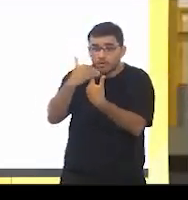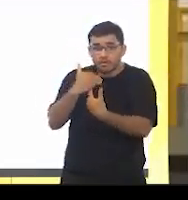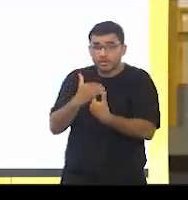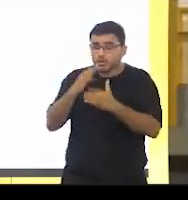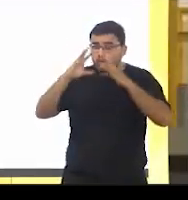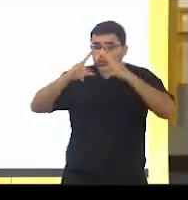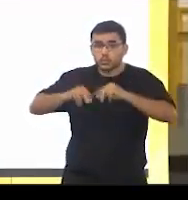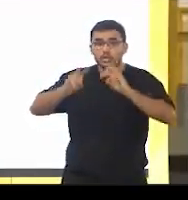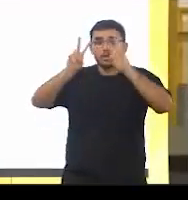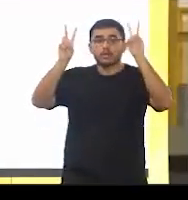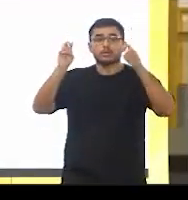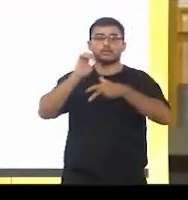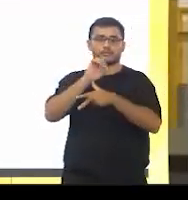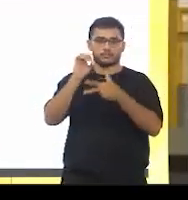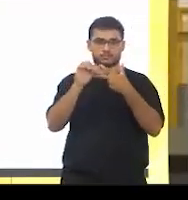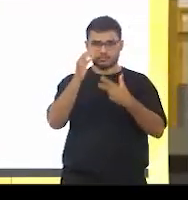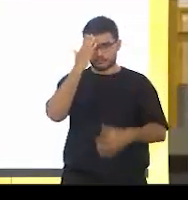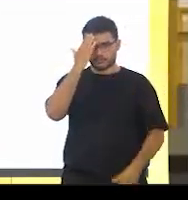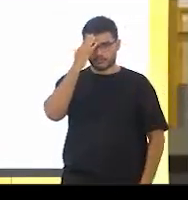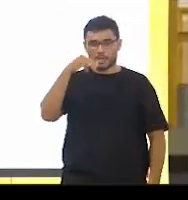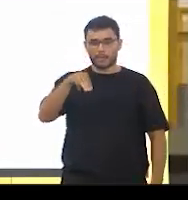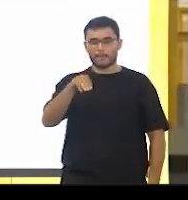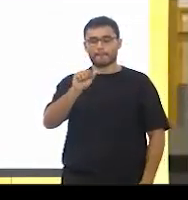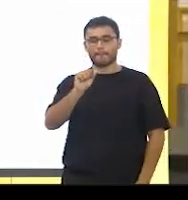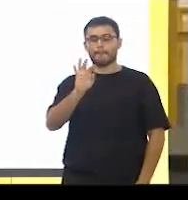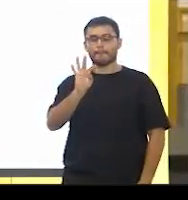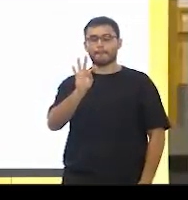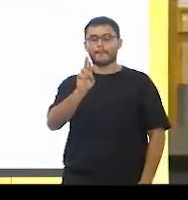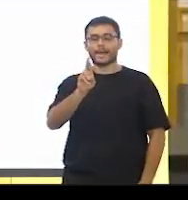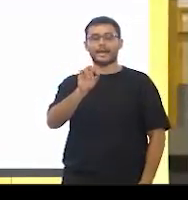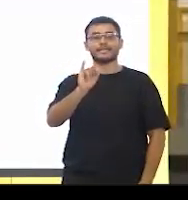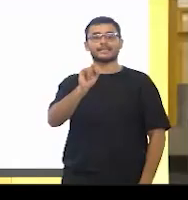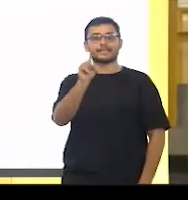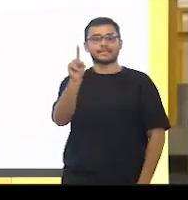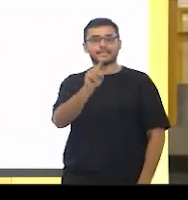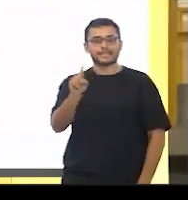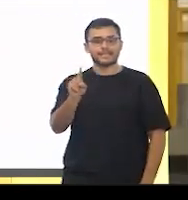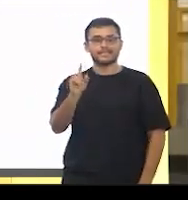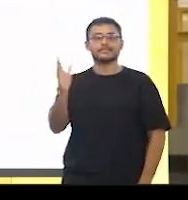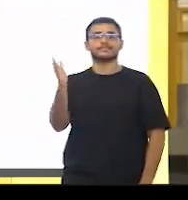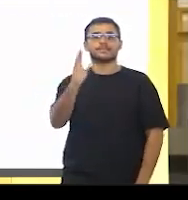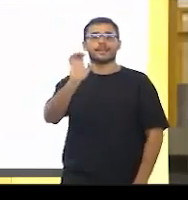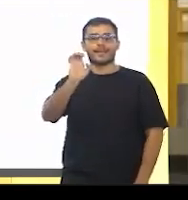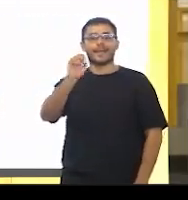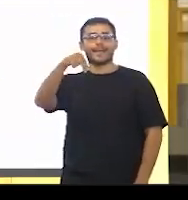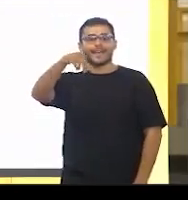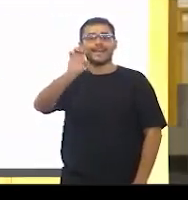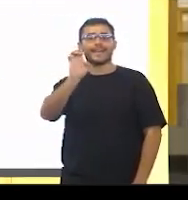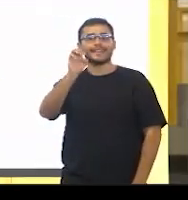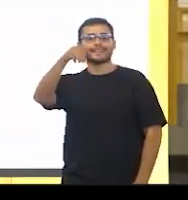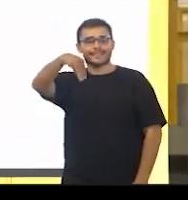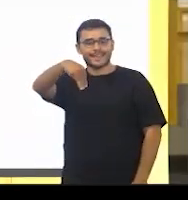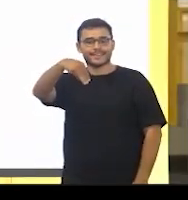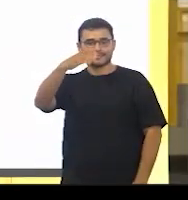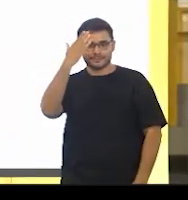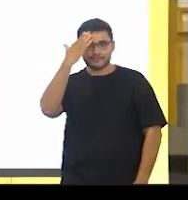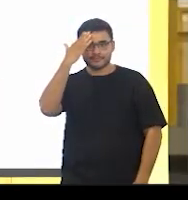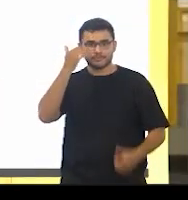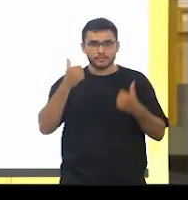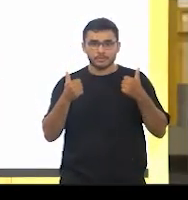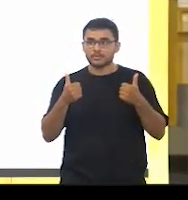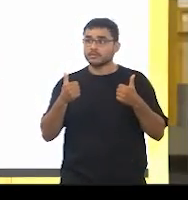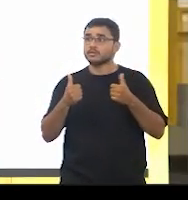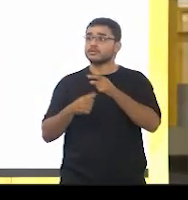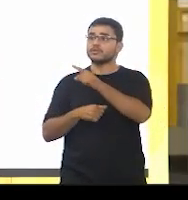quê? Porque você precisa ter, como vocês já sabem, a famosa coerência pedagógica do Enem. Quem aqui sabe o que é